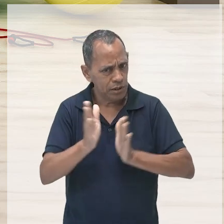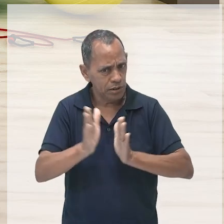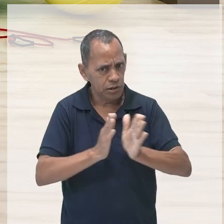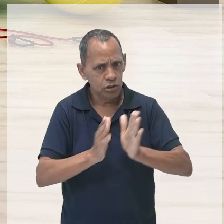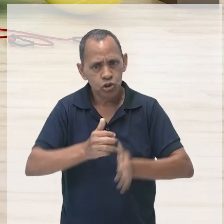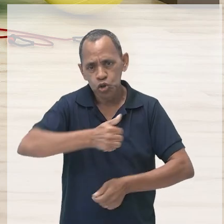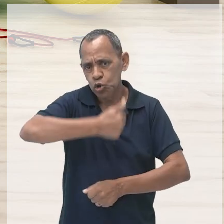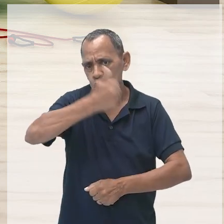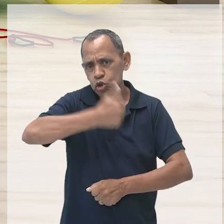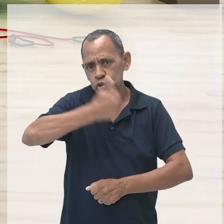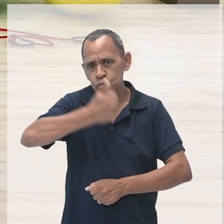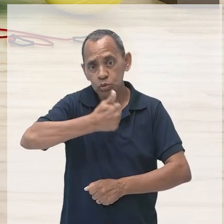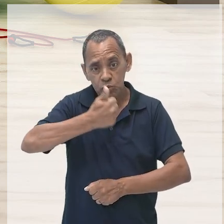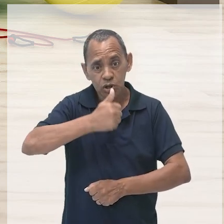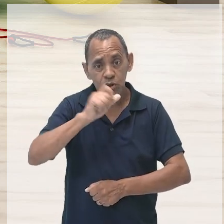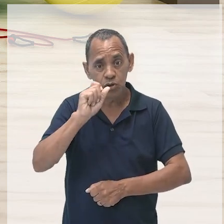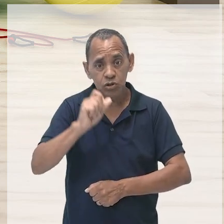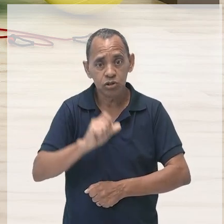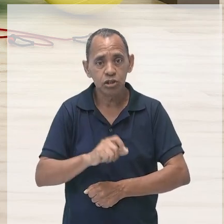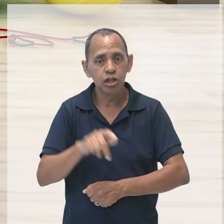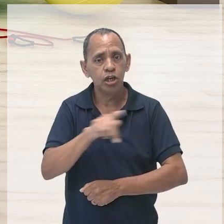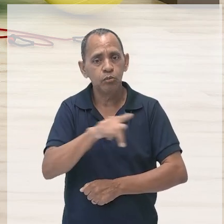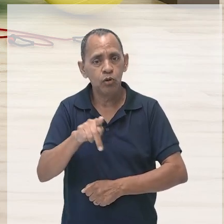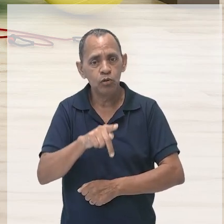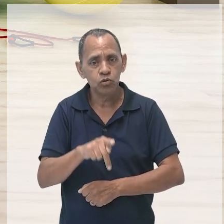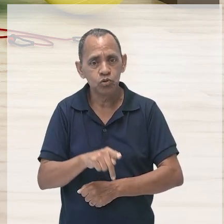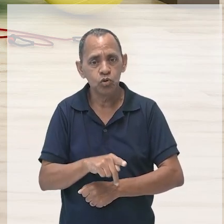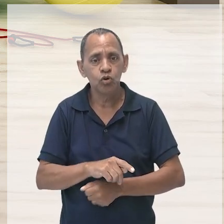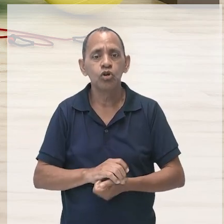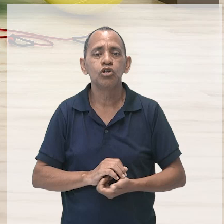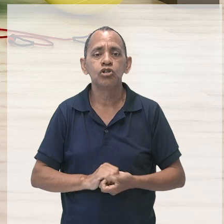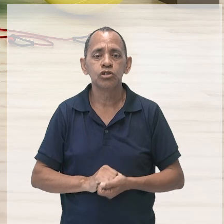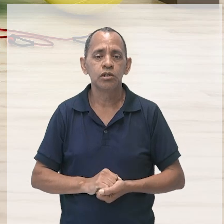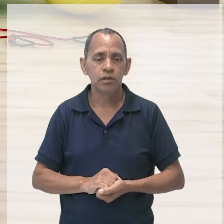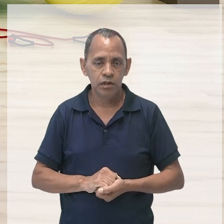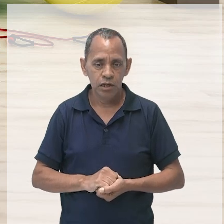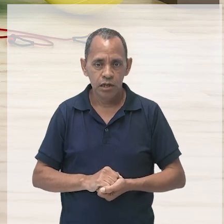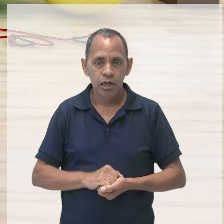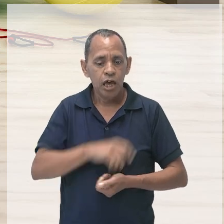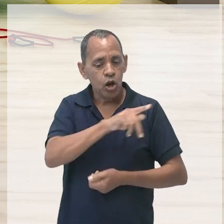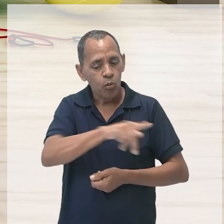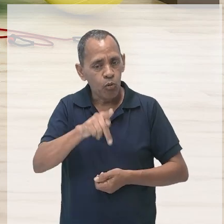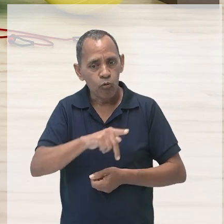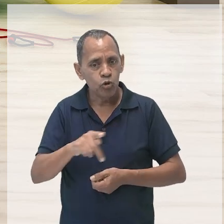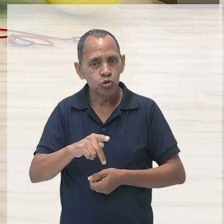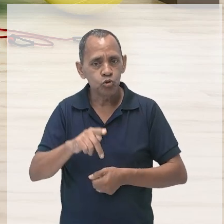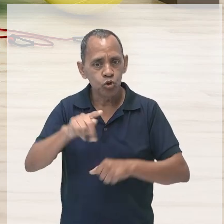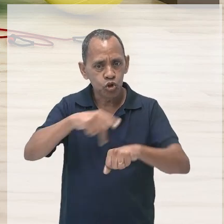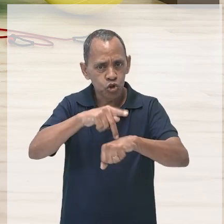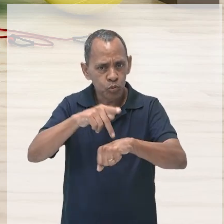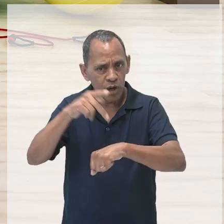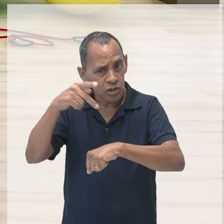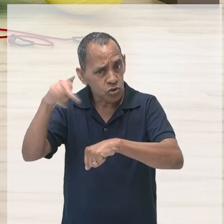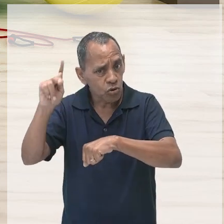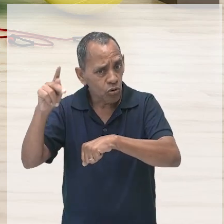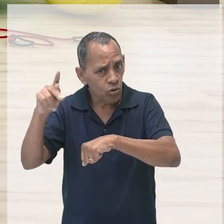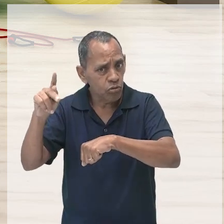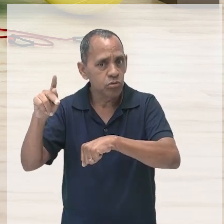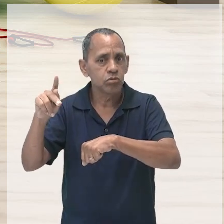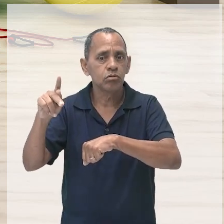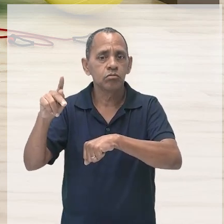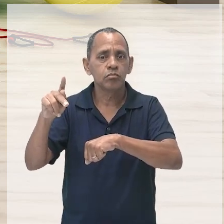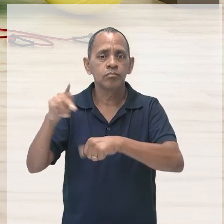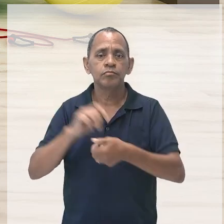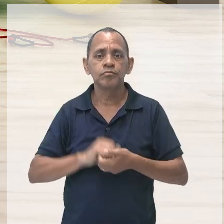que ministravam essas aulas eram professores estrangeiros e, consequentemente, a ginástica, né, ali de